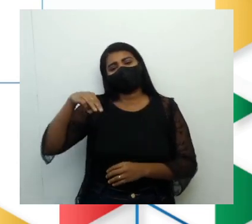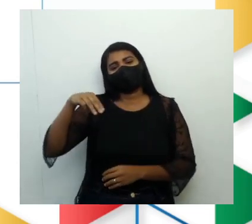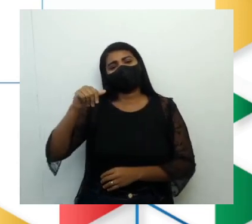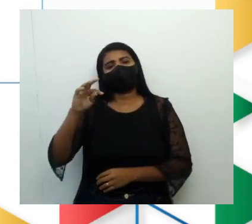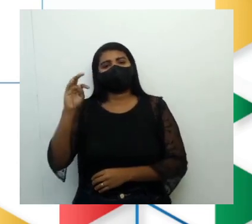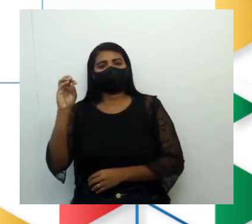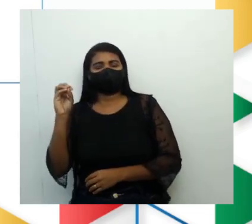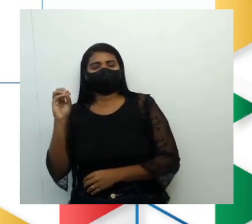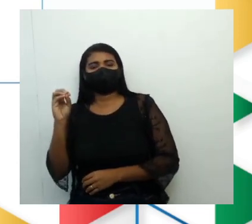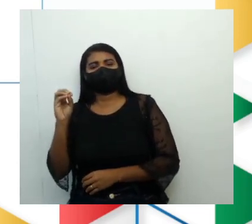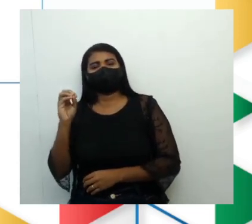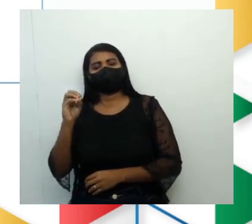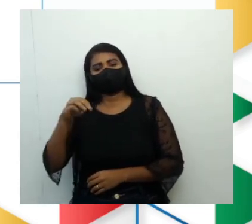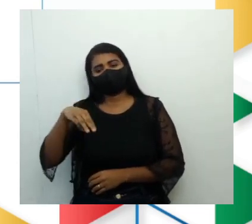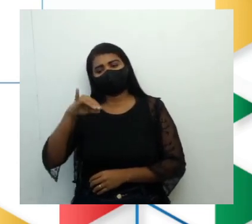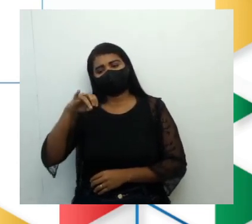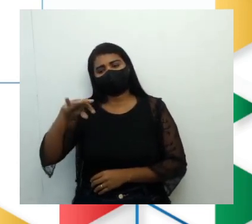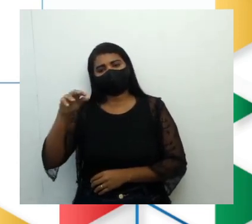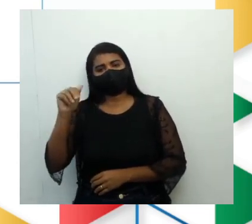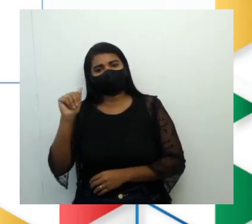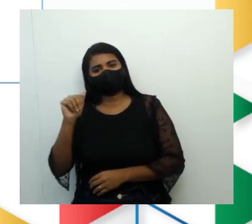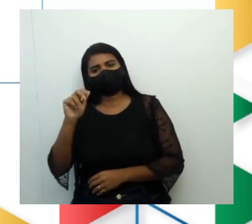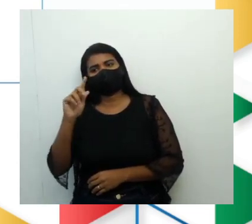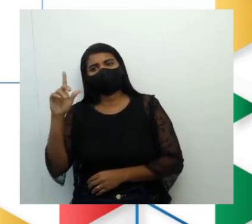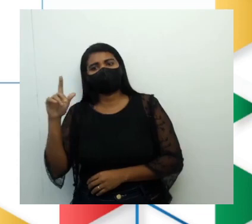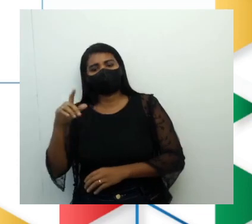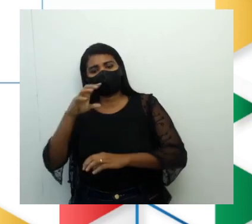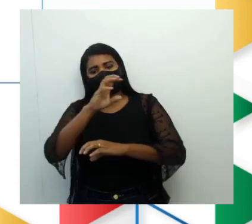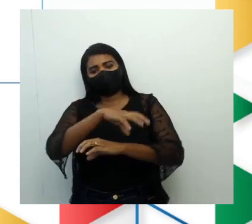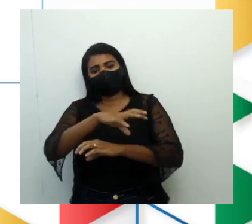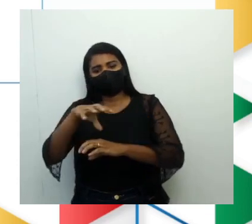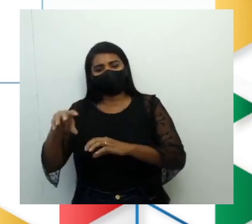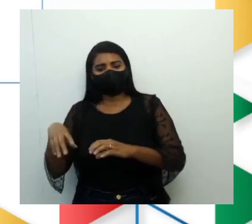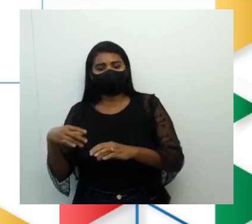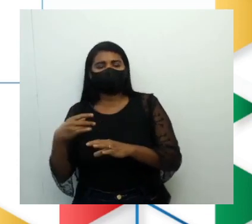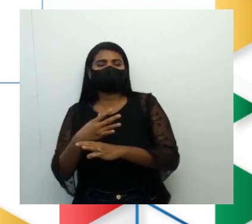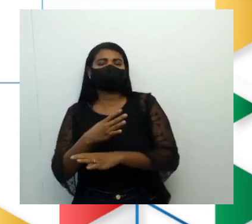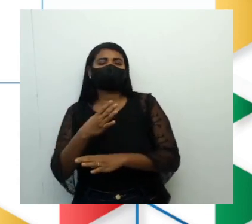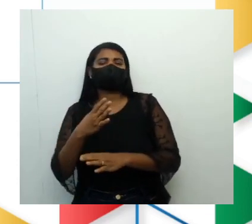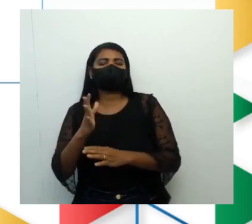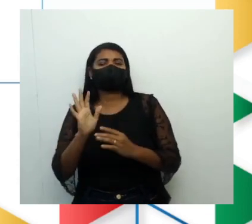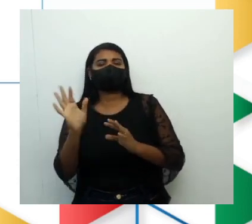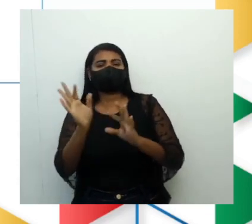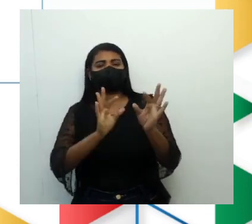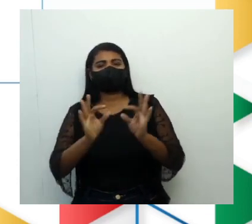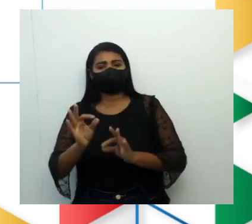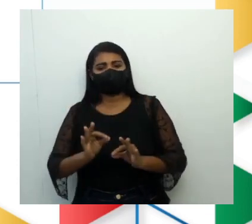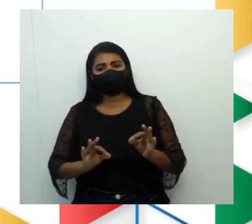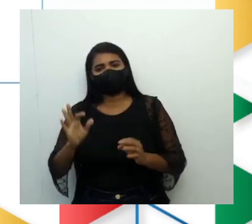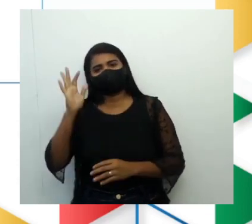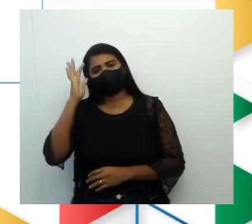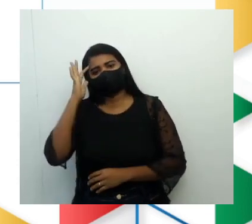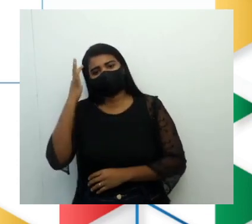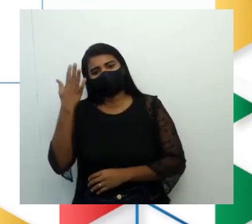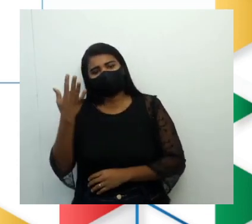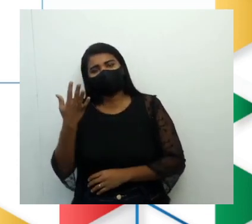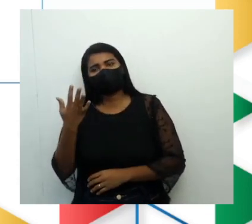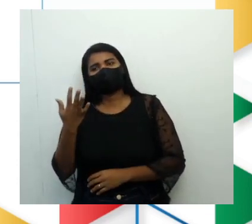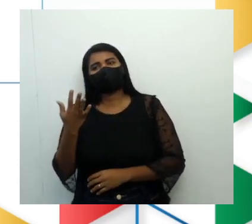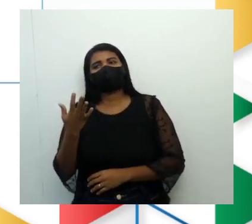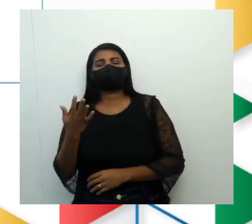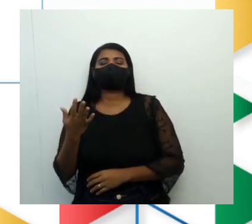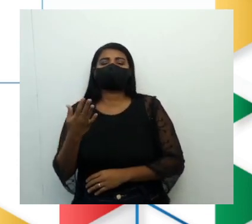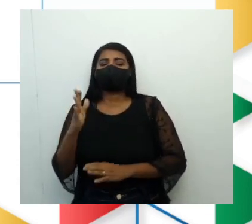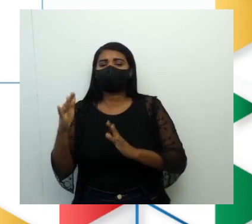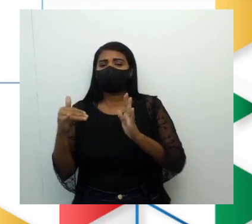e Goiás. Então surgiu várias vilas, concentrou população, organizou-se em razão da mineração. Então